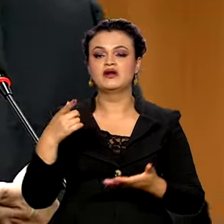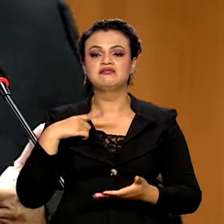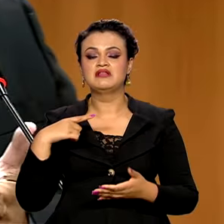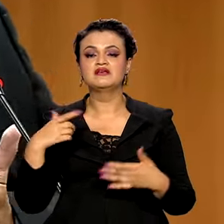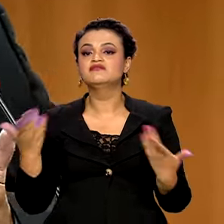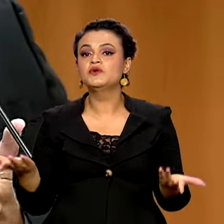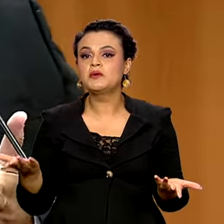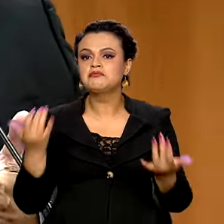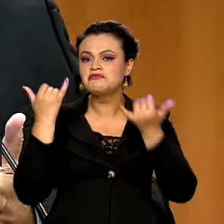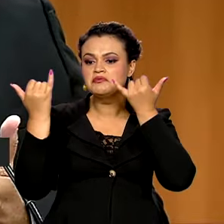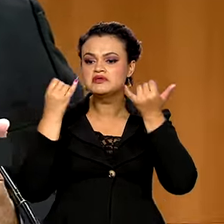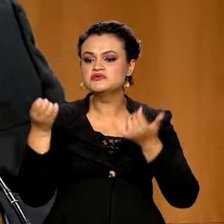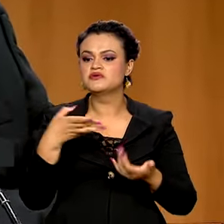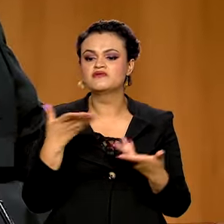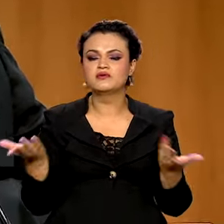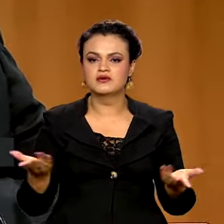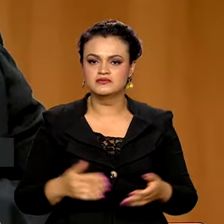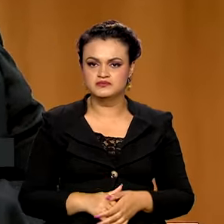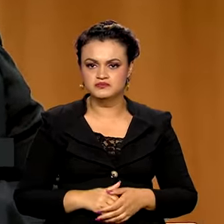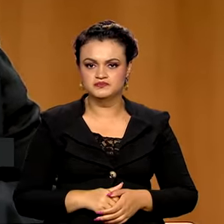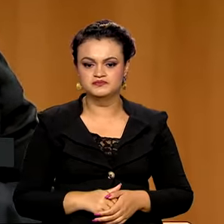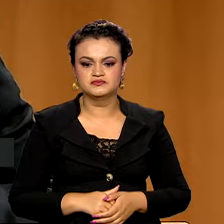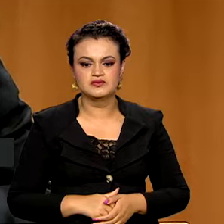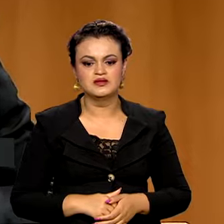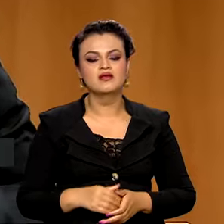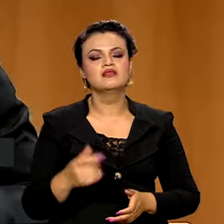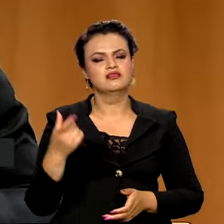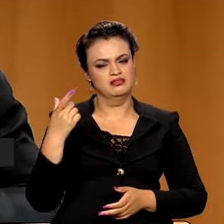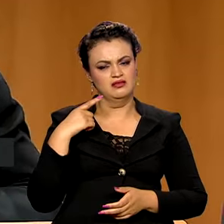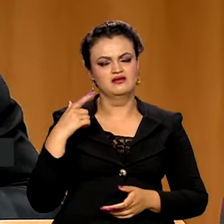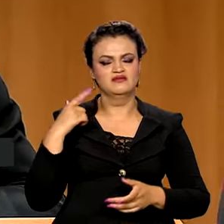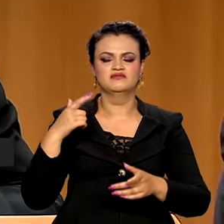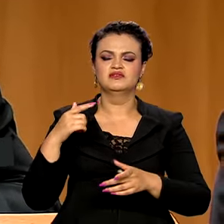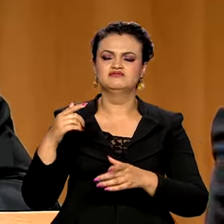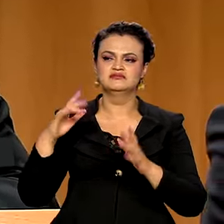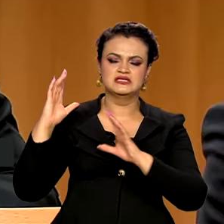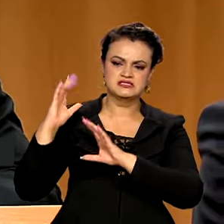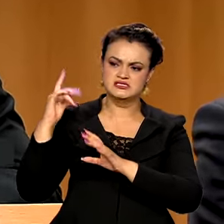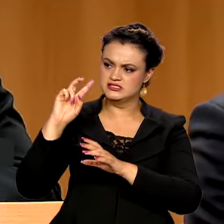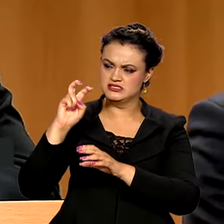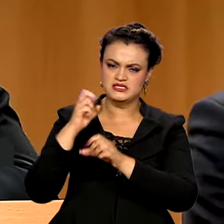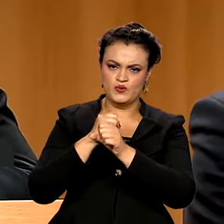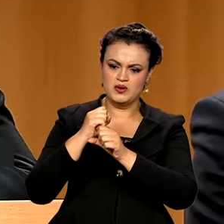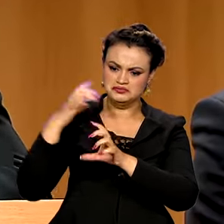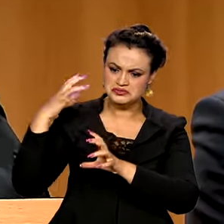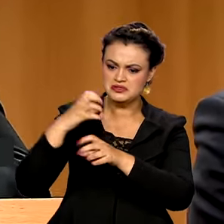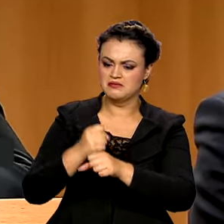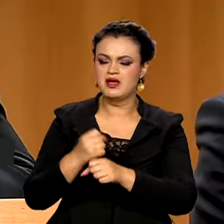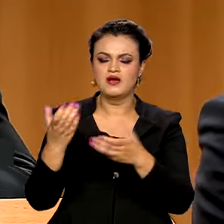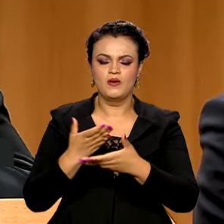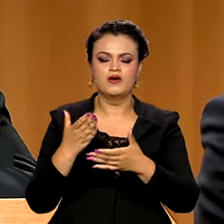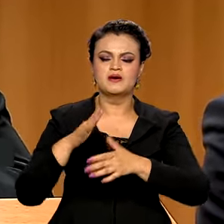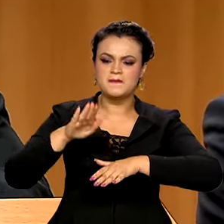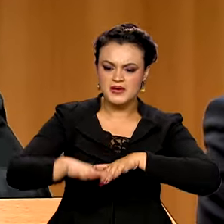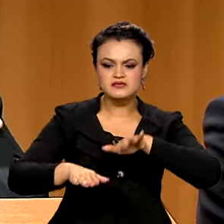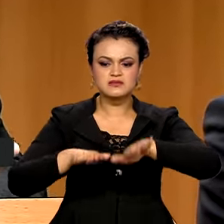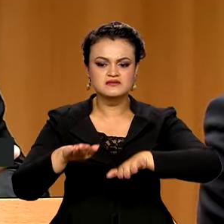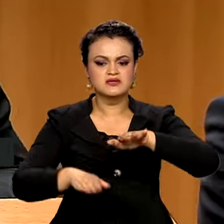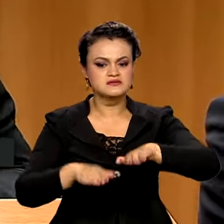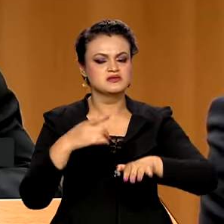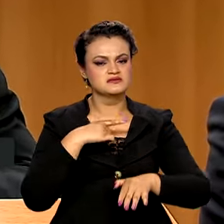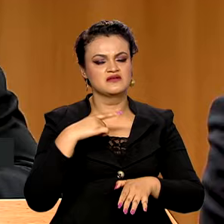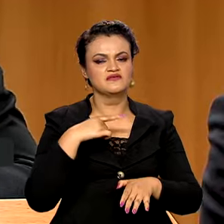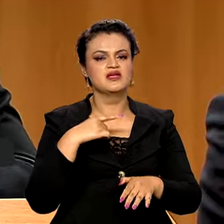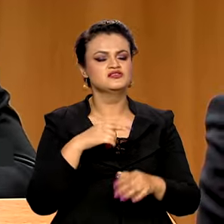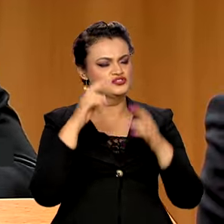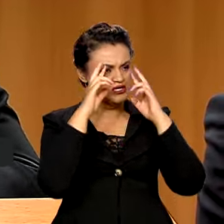É uma soma, não há dúvida, de passos que foram dados anteriormente. Nós respeitamos todas